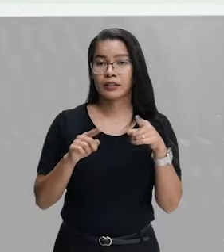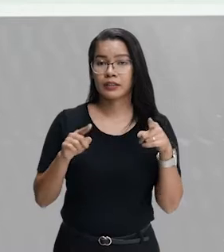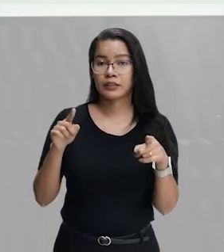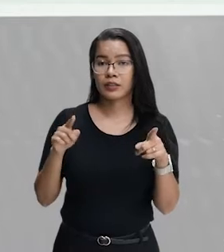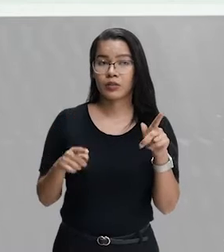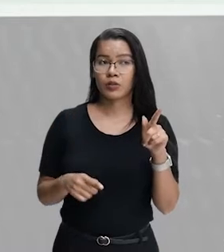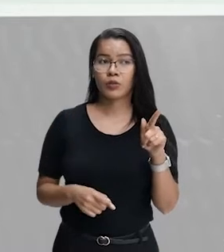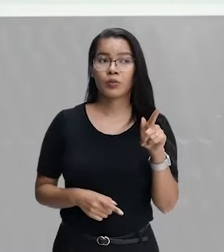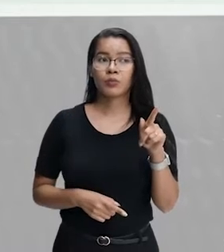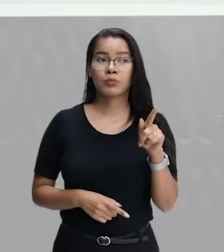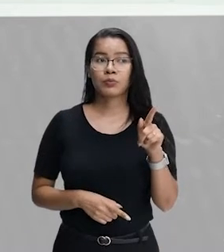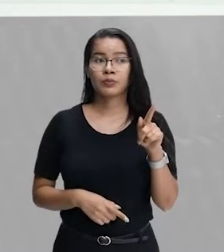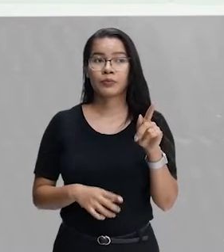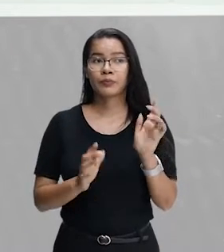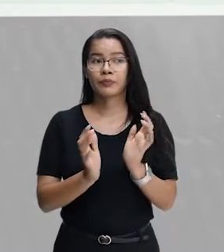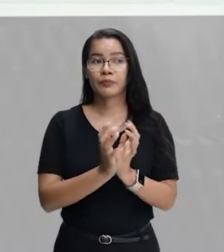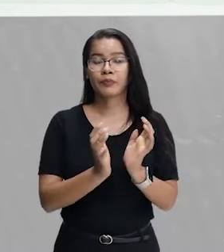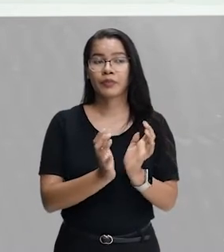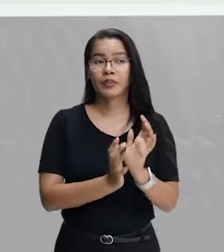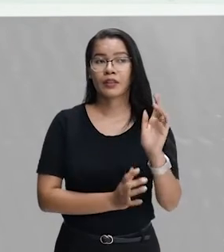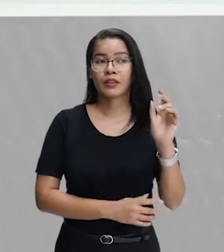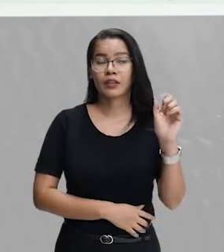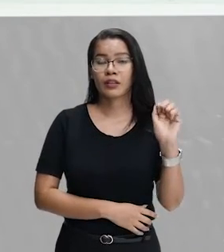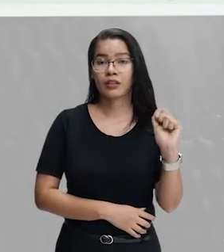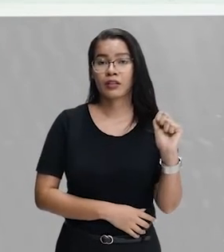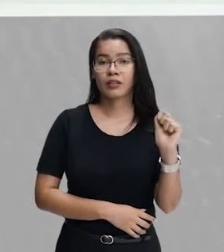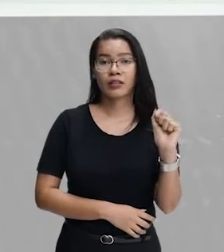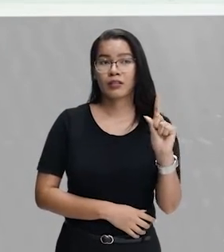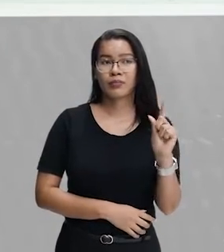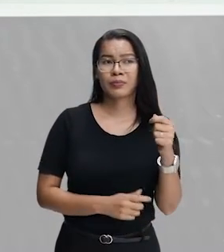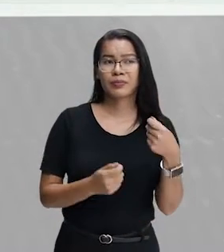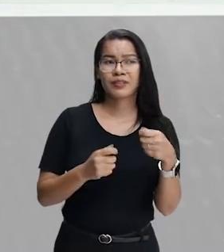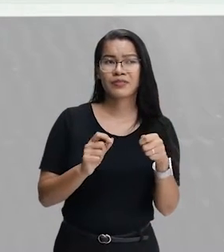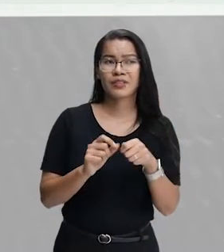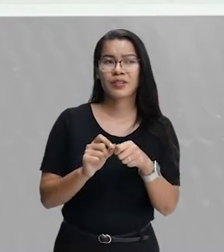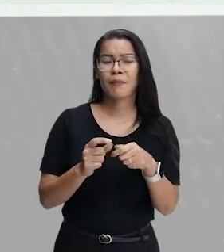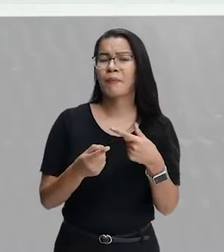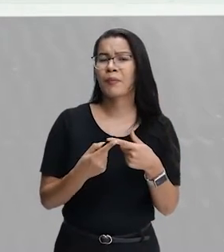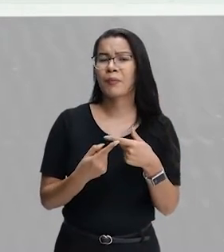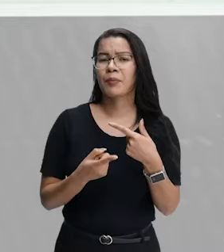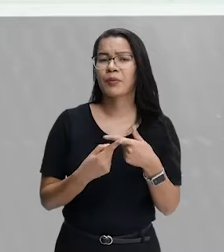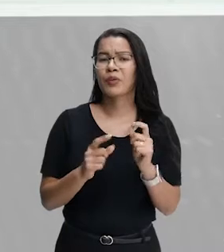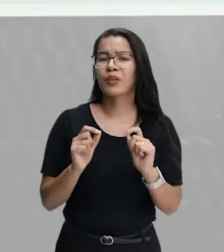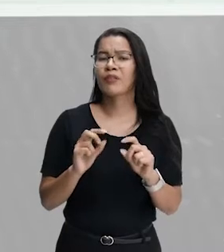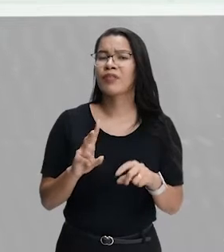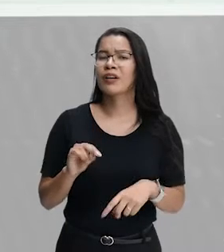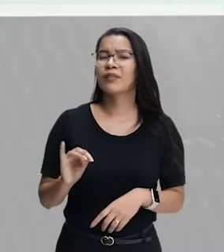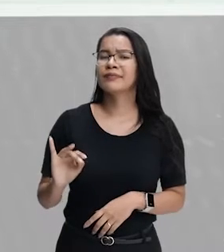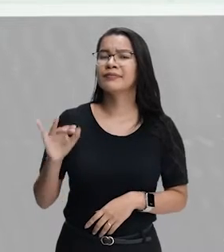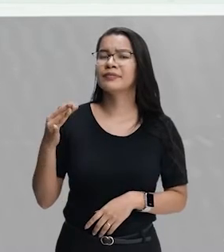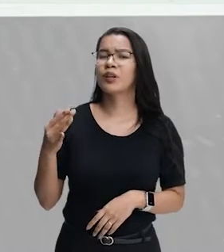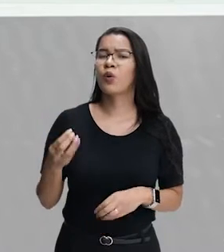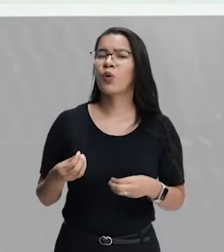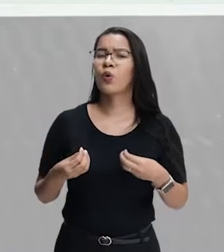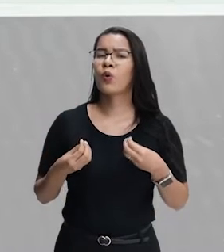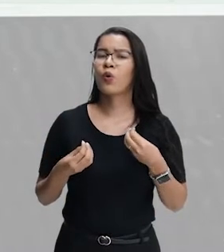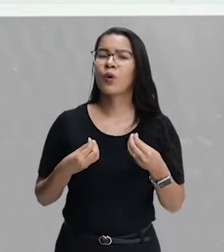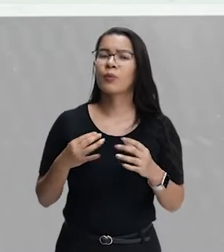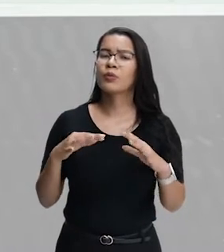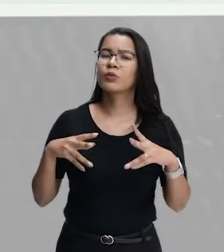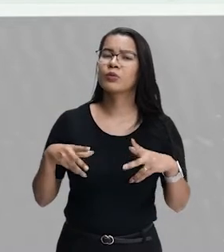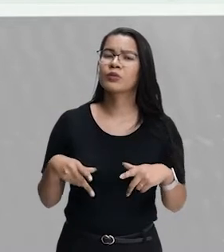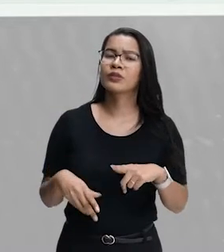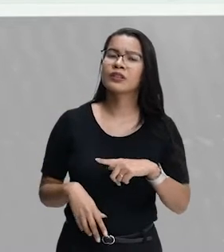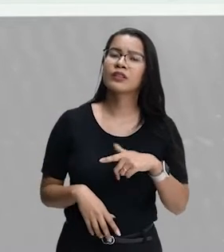A, pessoal, eu nem vou precisar fazer, porque o que vai acontecer? Como todos têm 20, na hora que eu